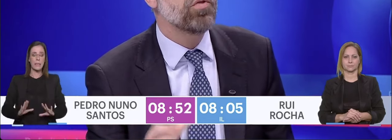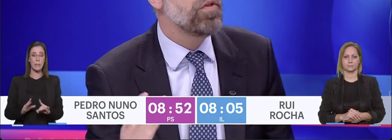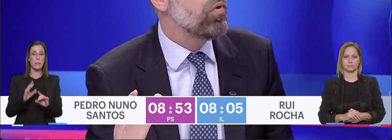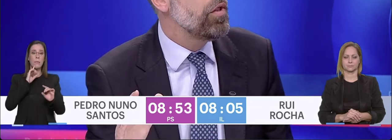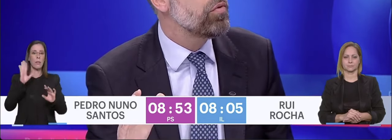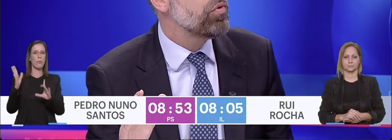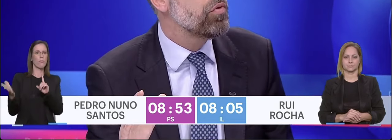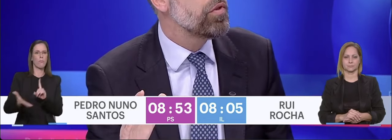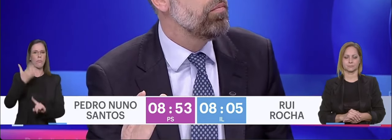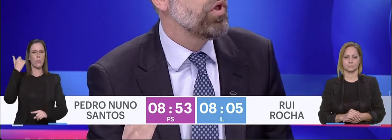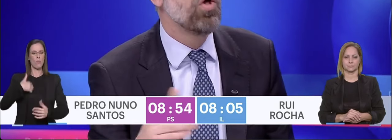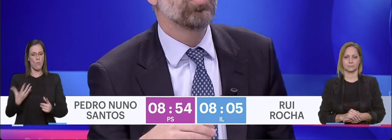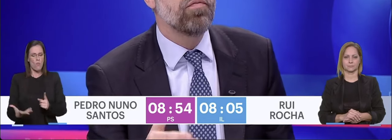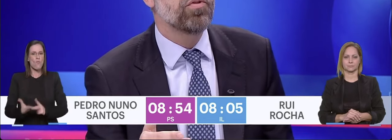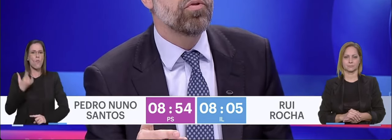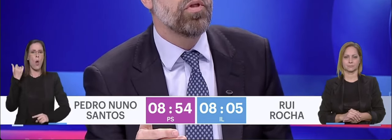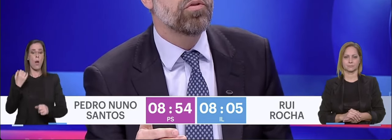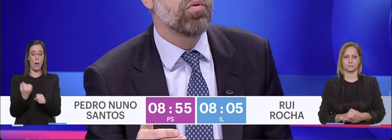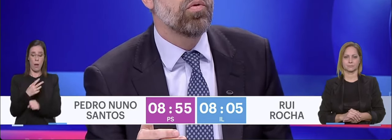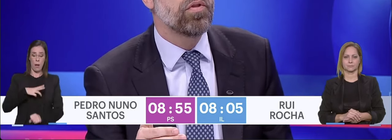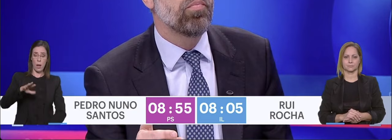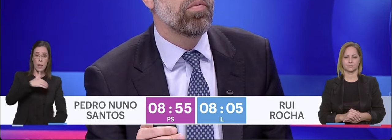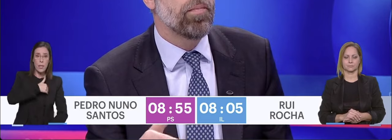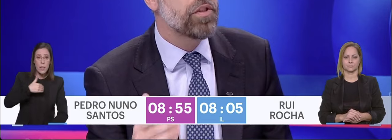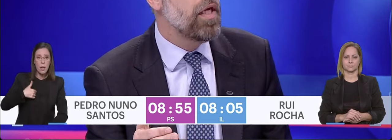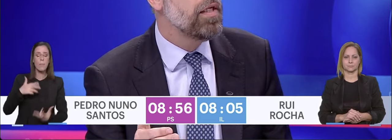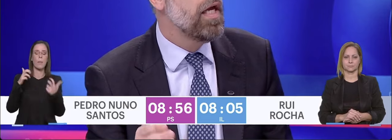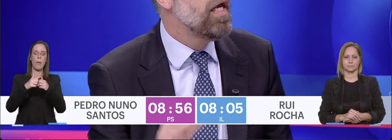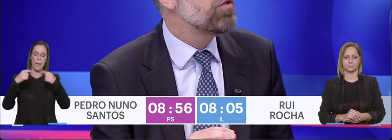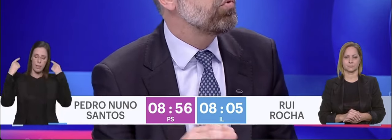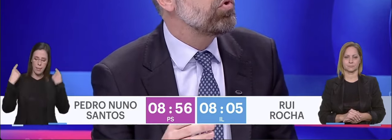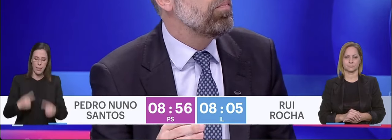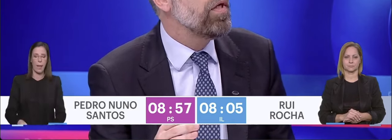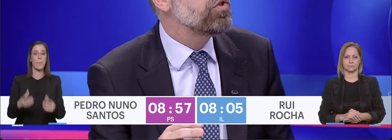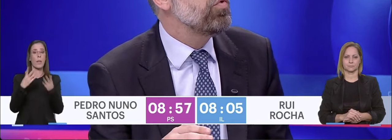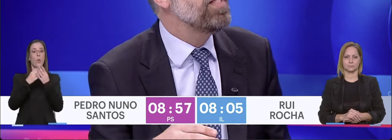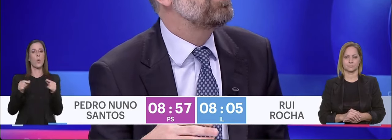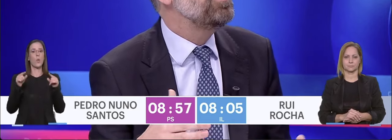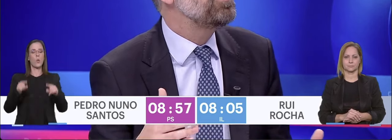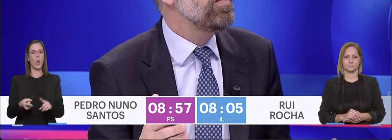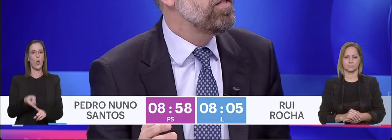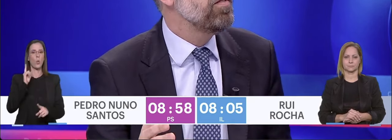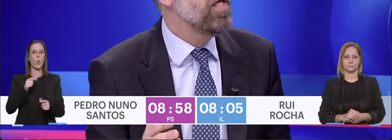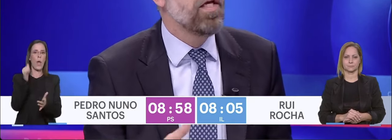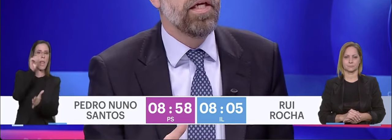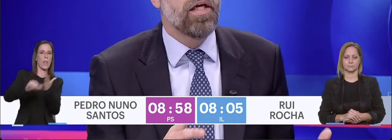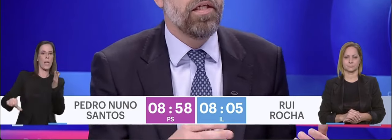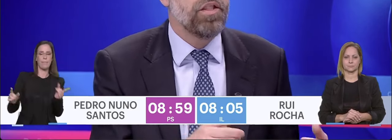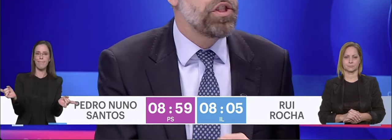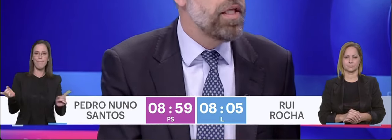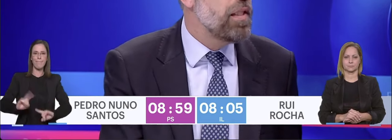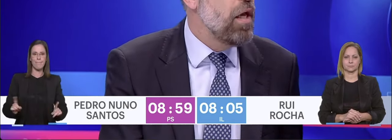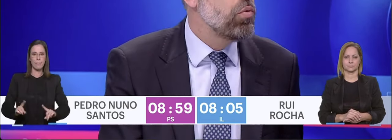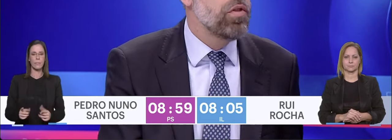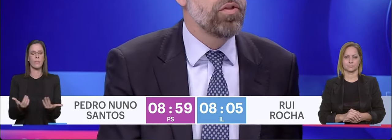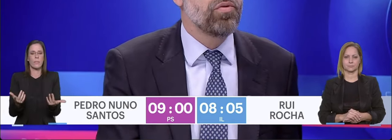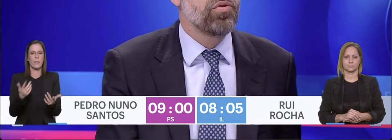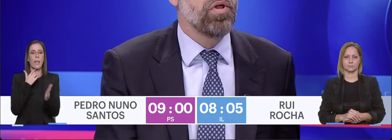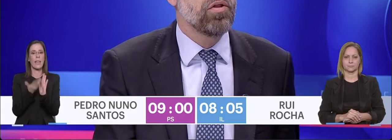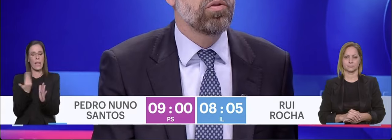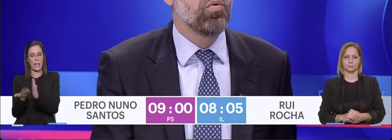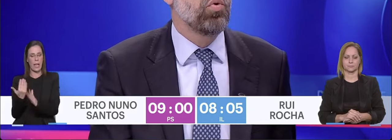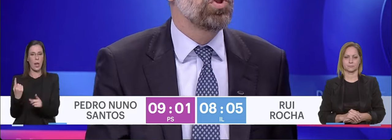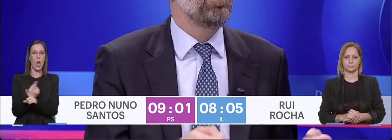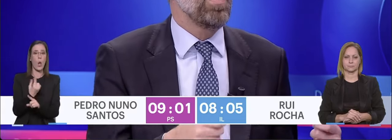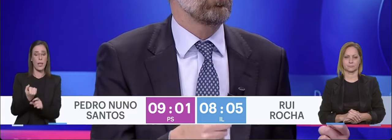uma das maiores vitórias que nós conseguimos o serviço Nacional de saúde tem problemas tem a solução para eles não é desistir dele e e desnatar o serviço